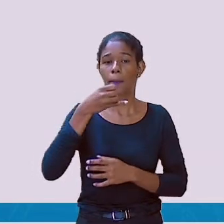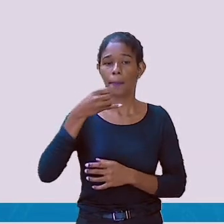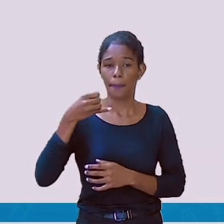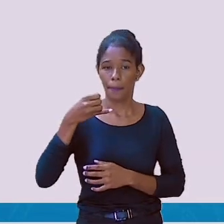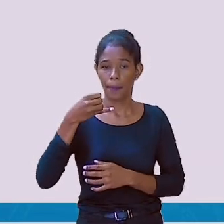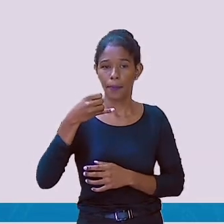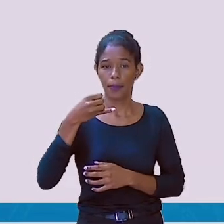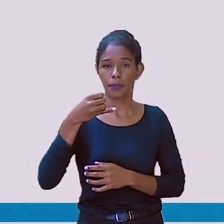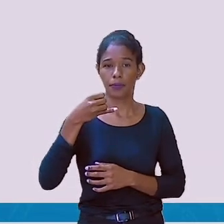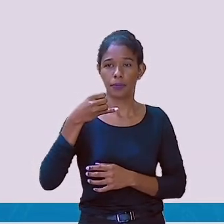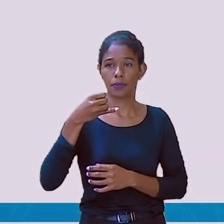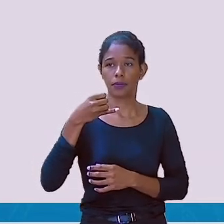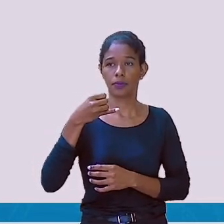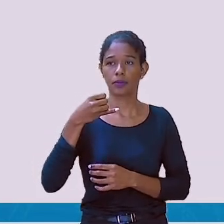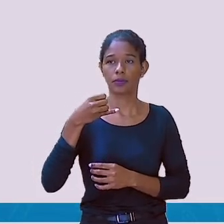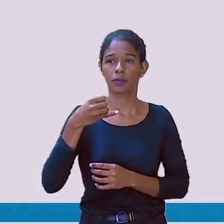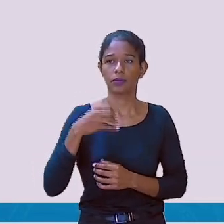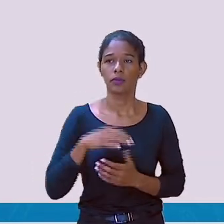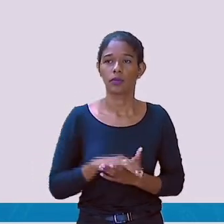menos